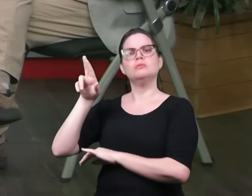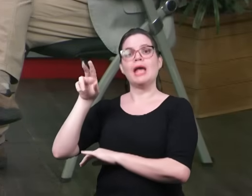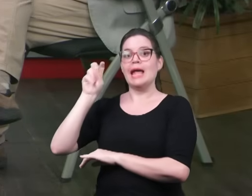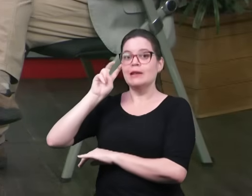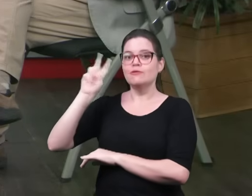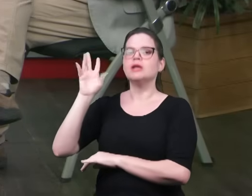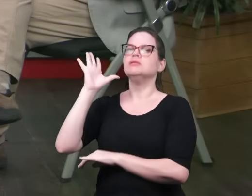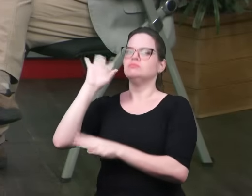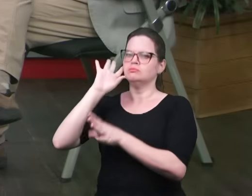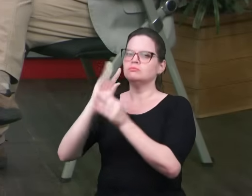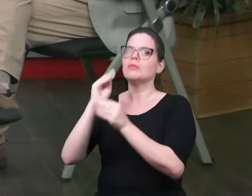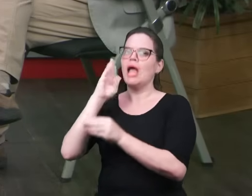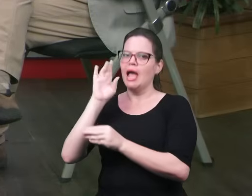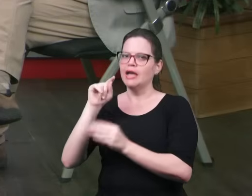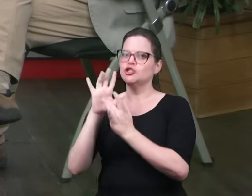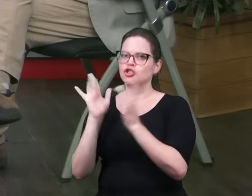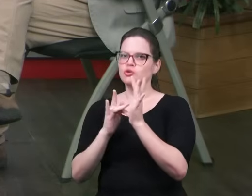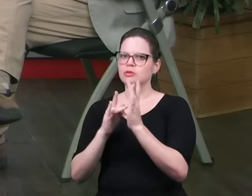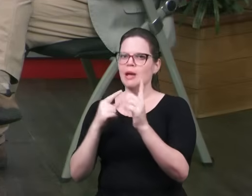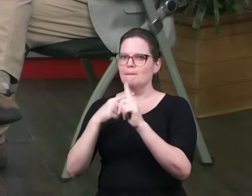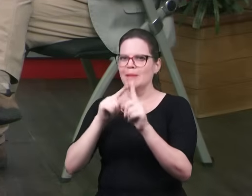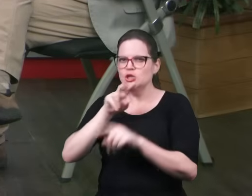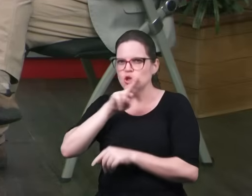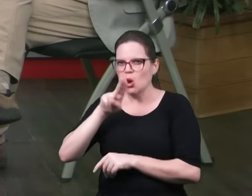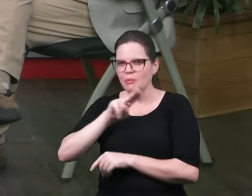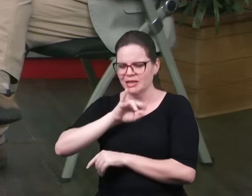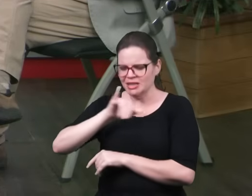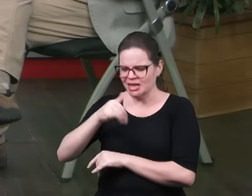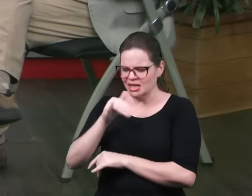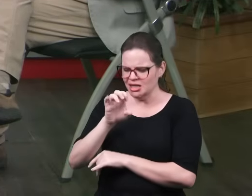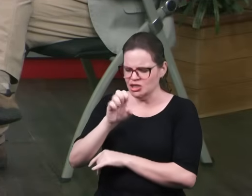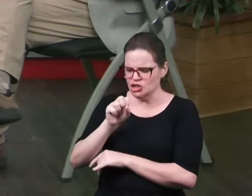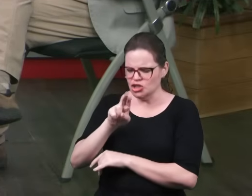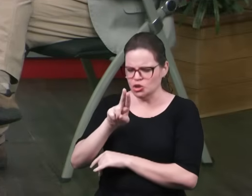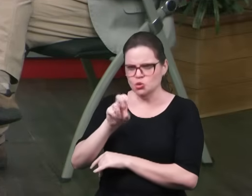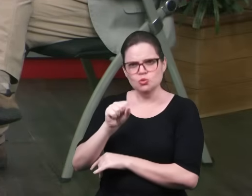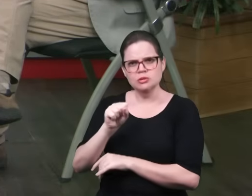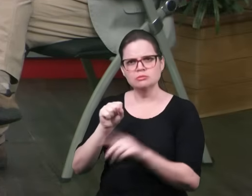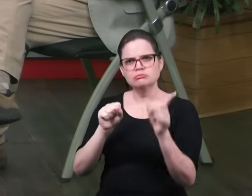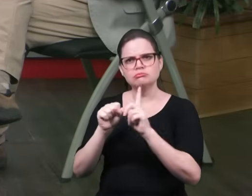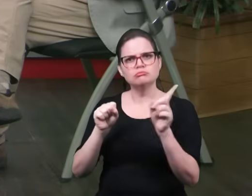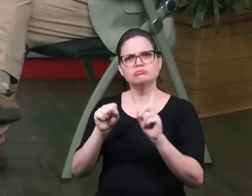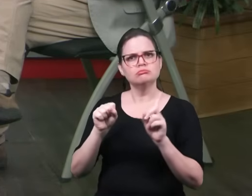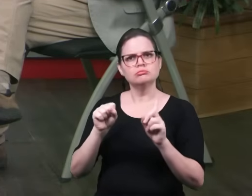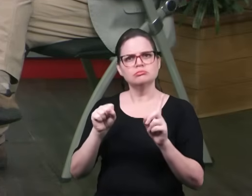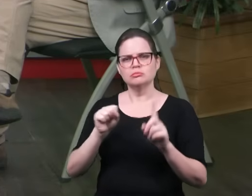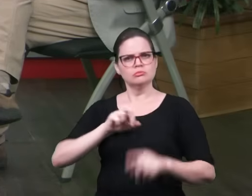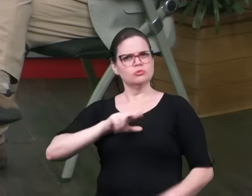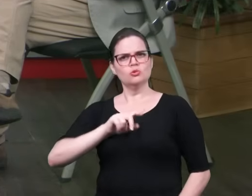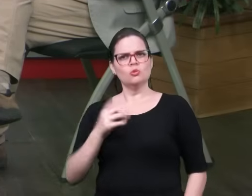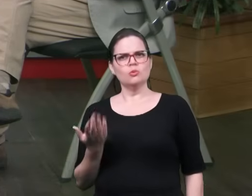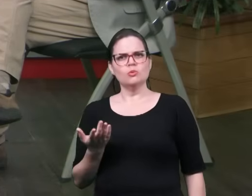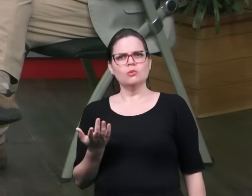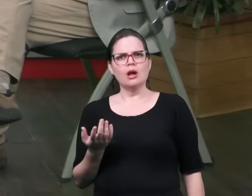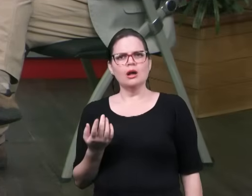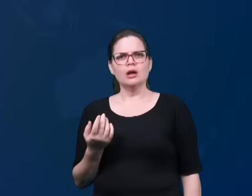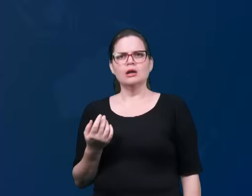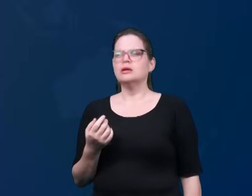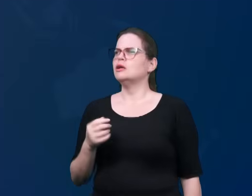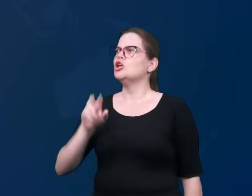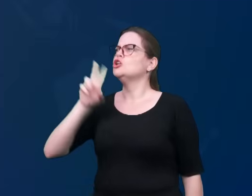Senhor Jesus, não era Jesus. Não era Jesus Cristo, não. É